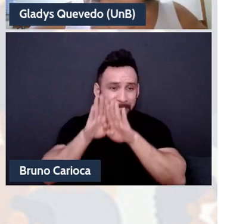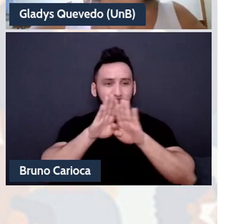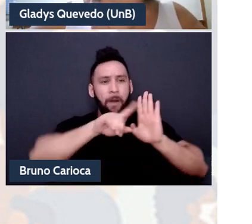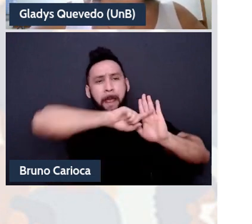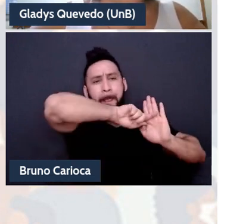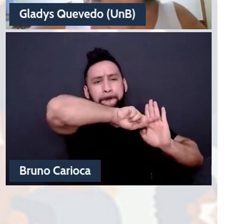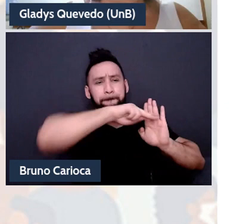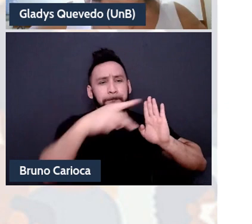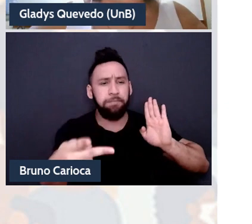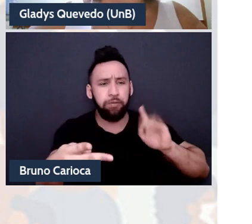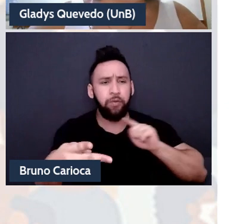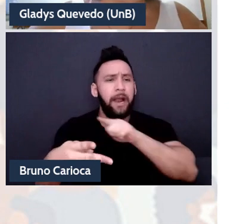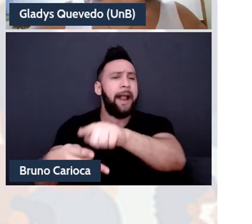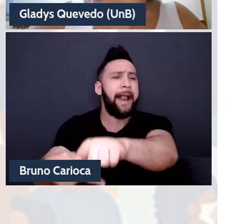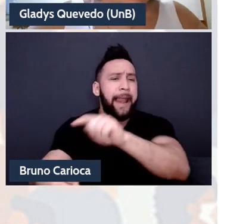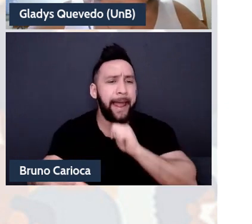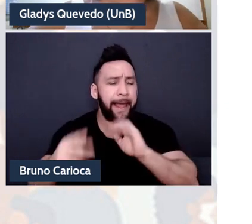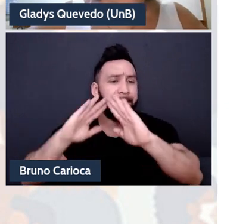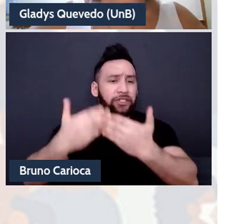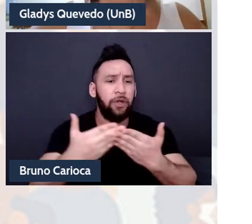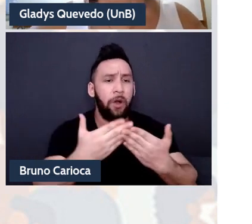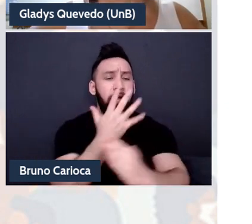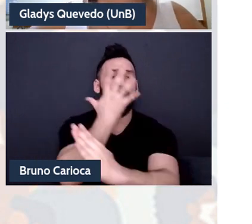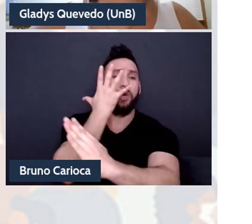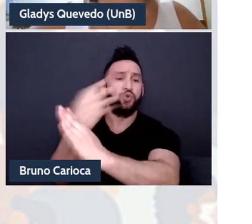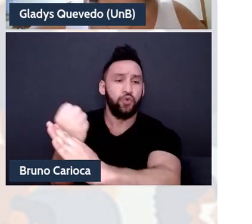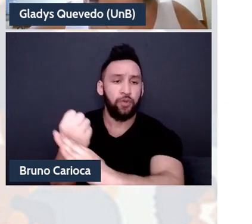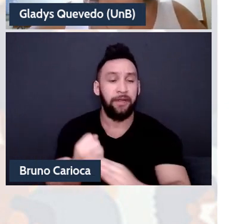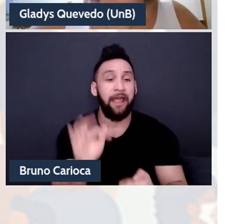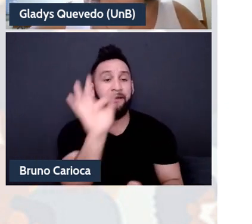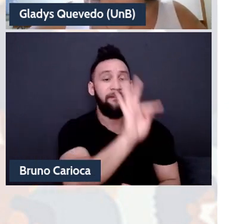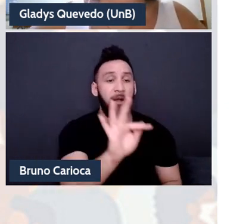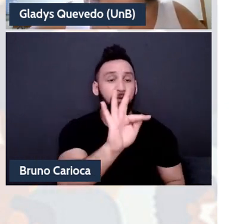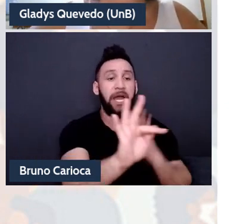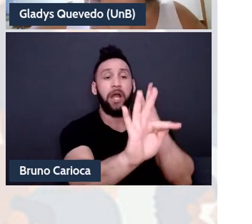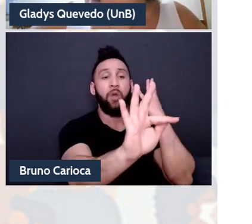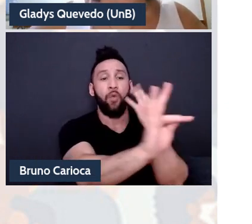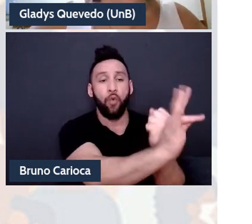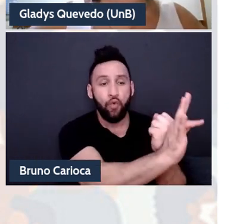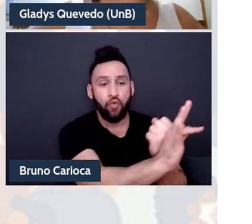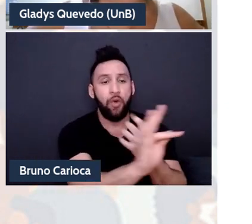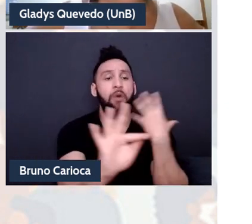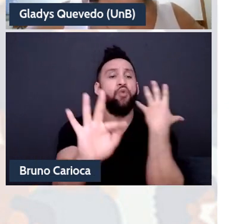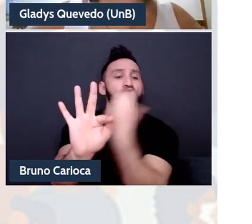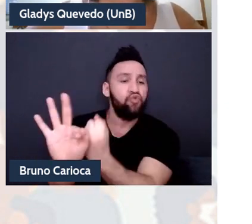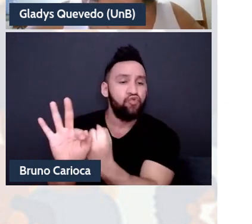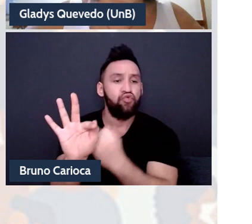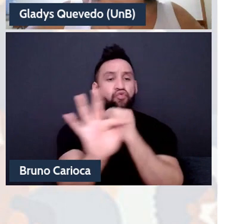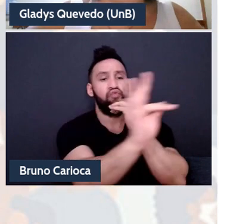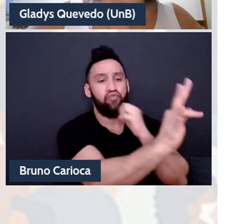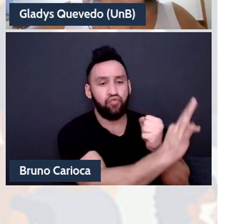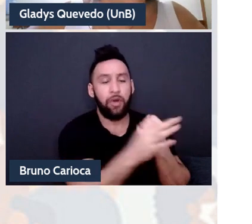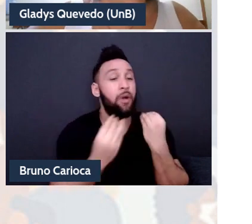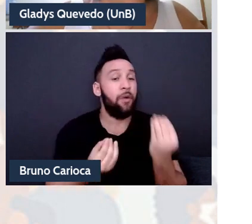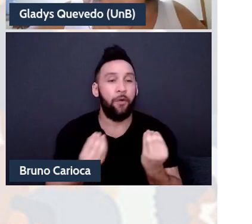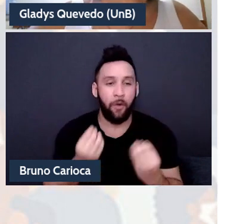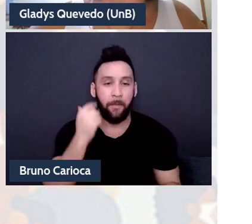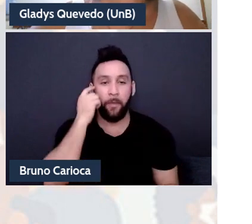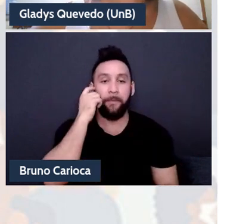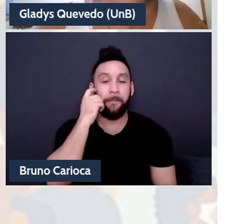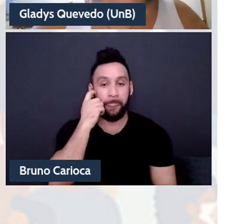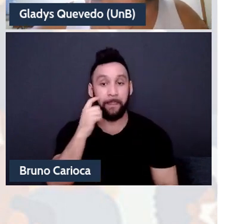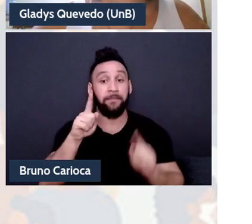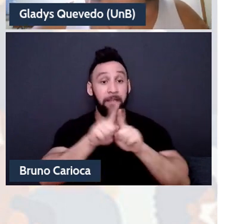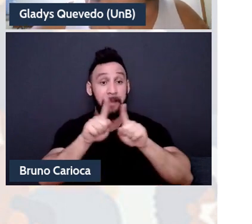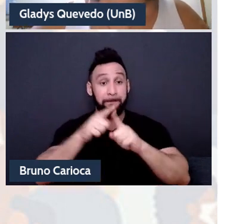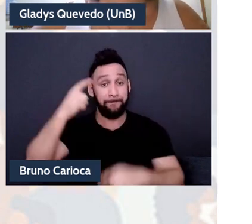línguas no Brasil, nos âmbitos micro. Para mim, aqui nessa apresentação, o âmbito micro vai ser a sala de aula e macro,